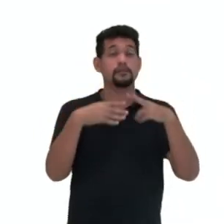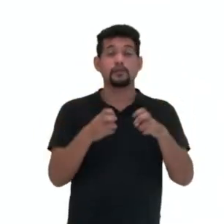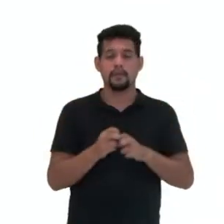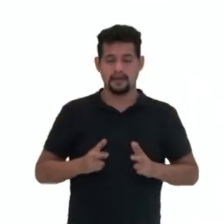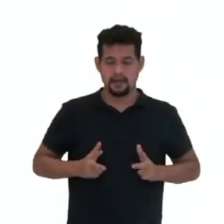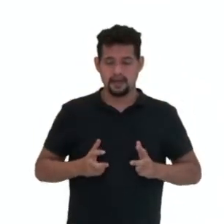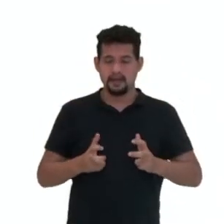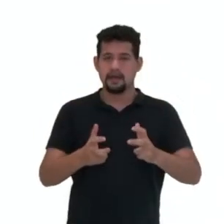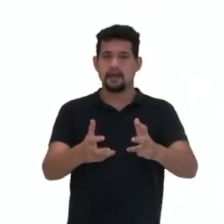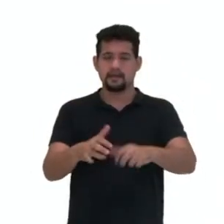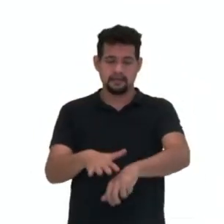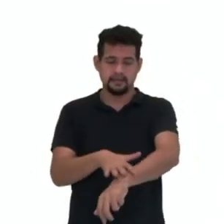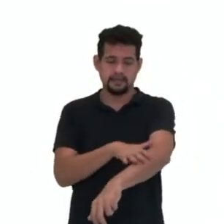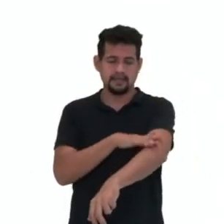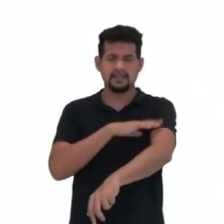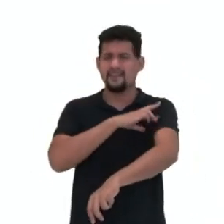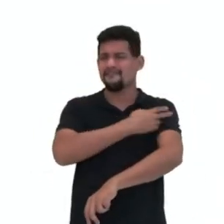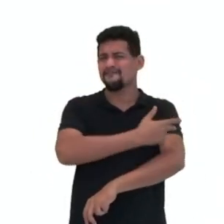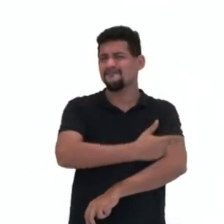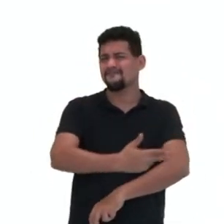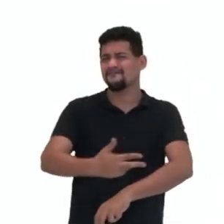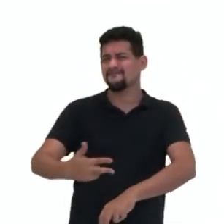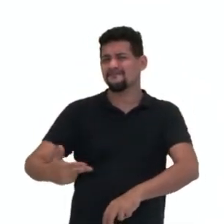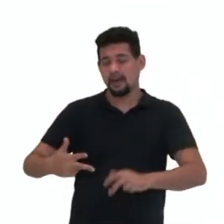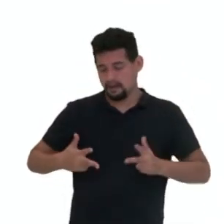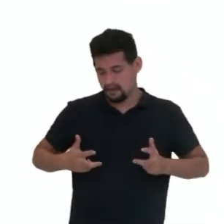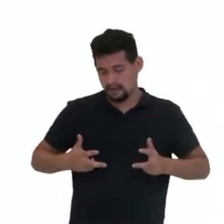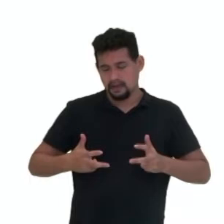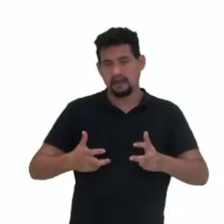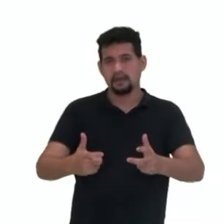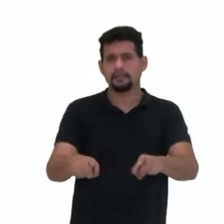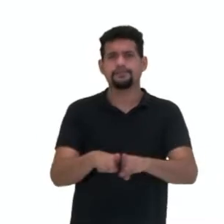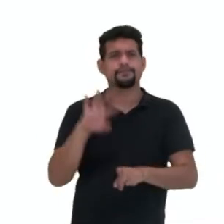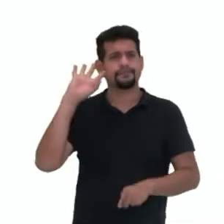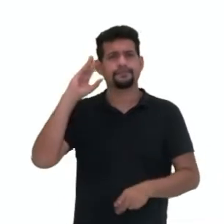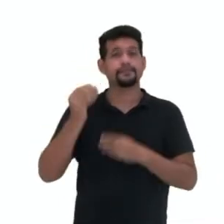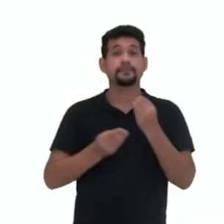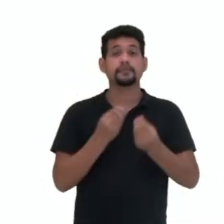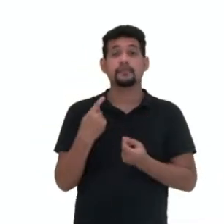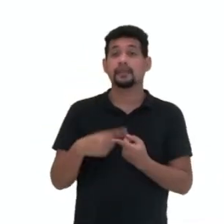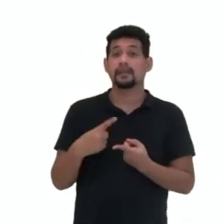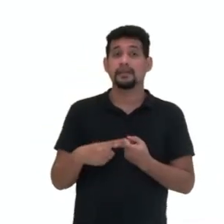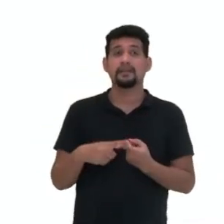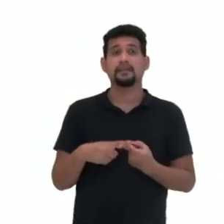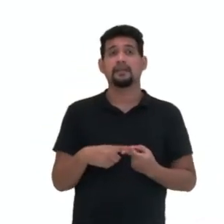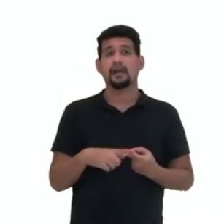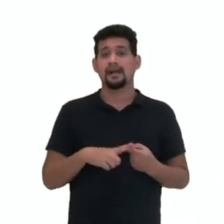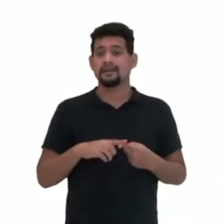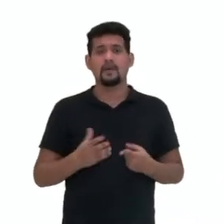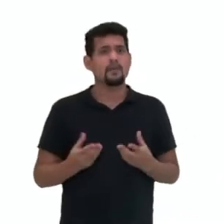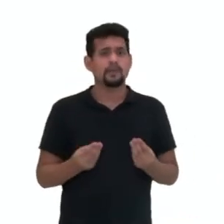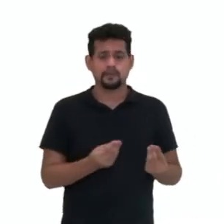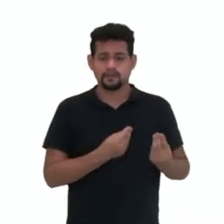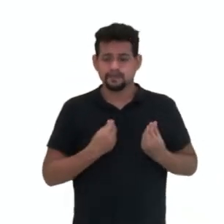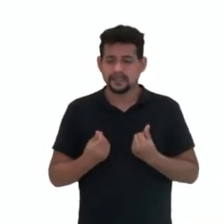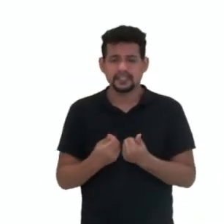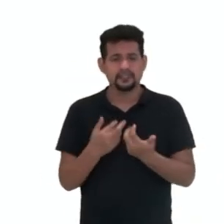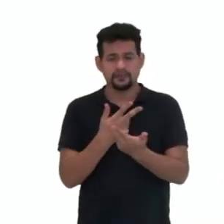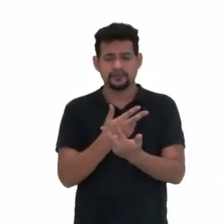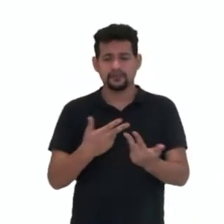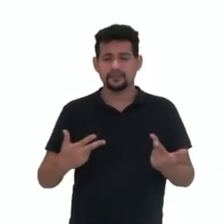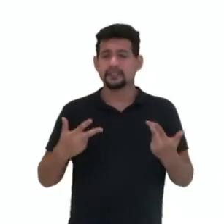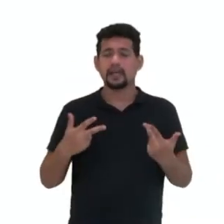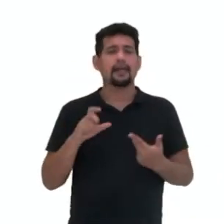pele. Existem vários tipos de câncer de pele. E eles são causados pelo crescimento anormal e descontrolada de diferentes